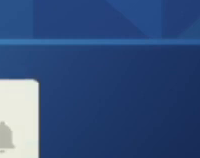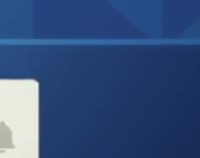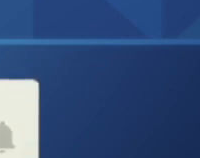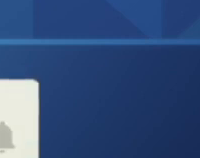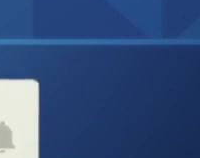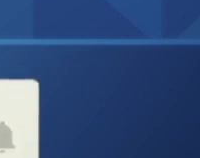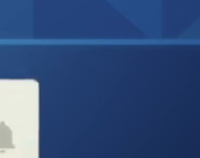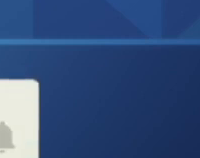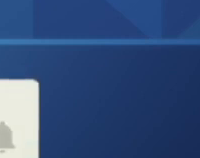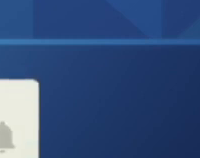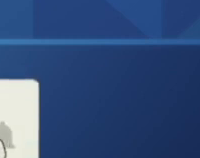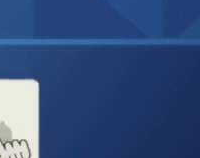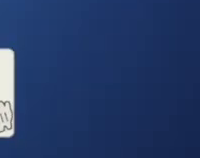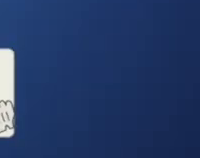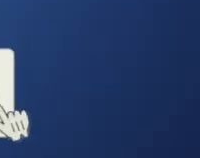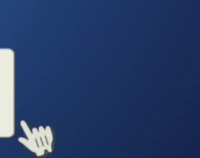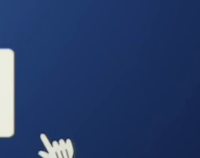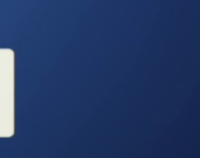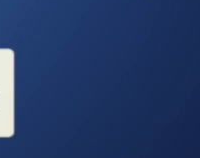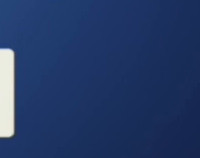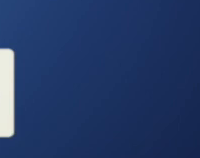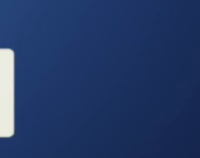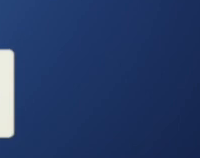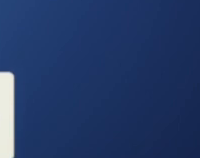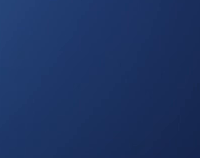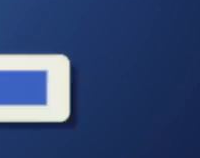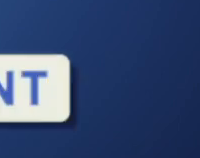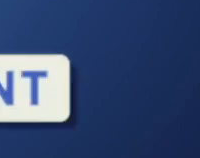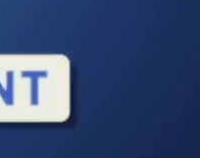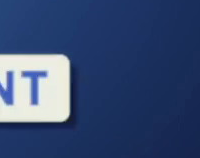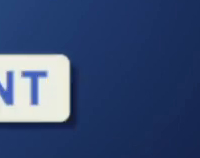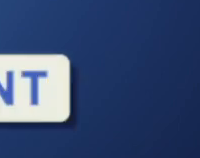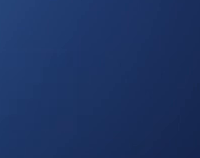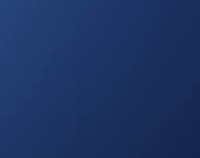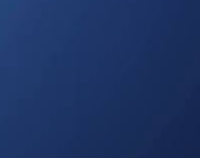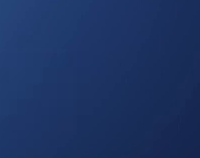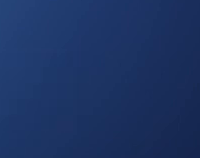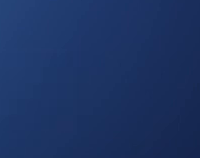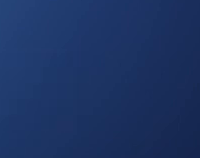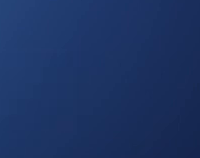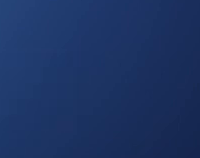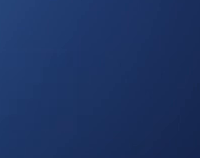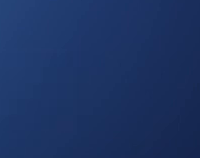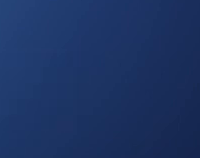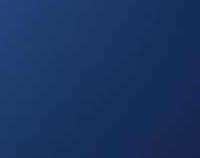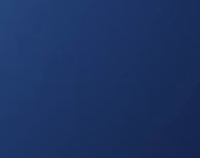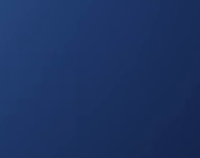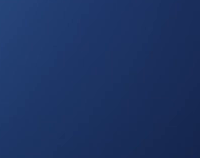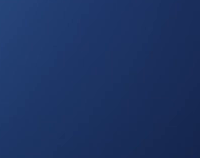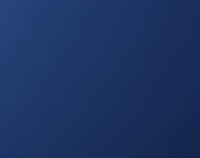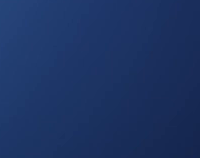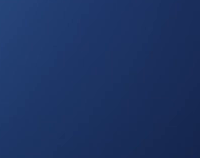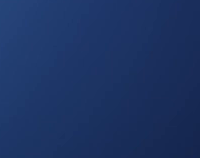no faktuais, keta lua inscreva. No hanehan butang notifikasan, ho di fo komentari no fahetutan, ba media seru.